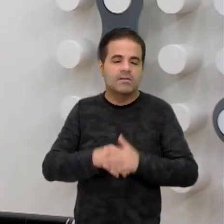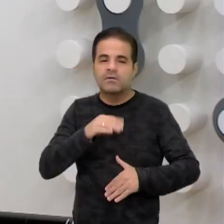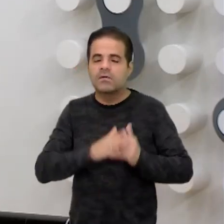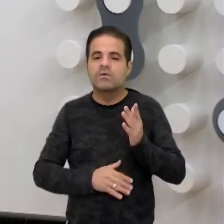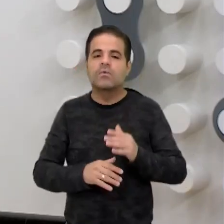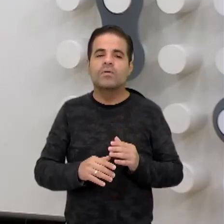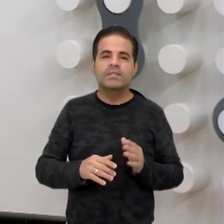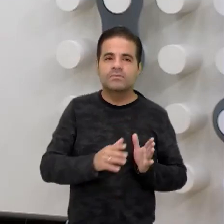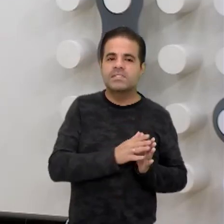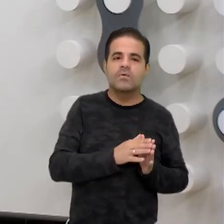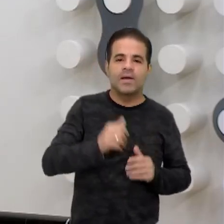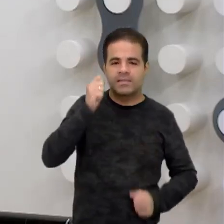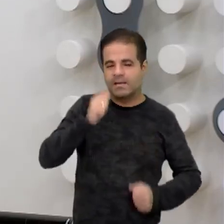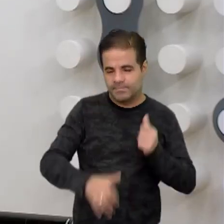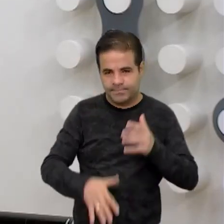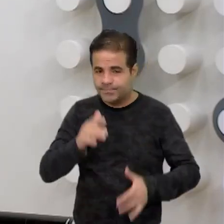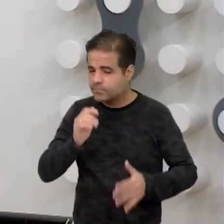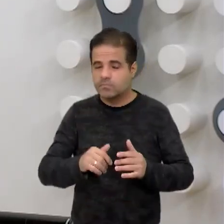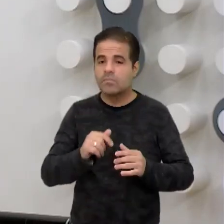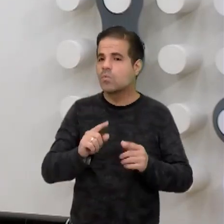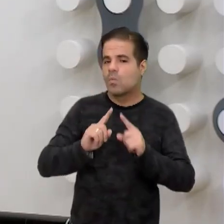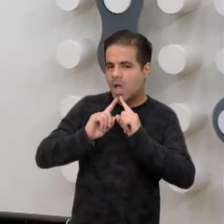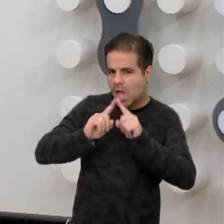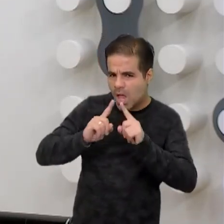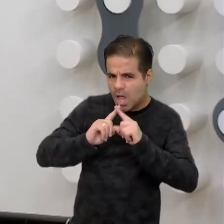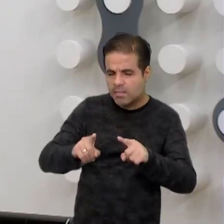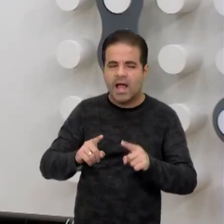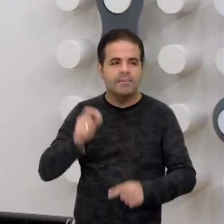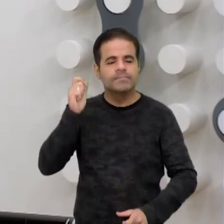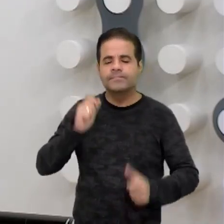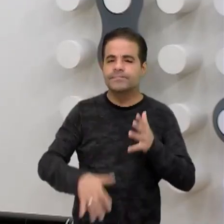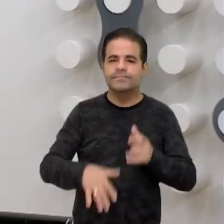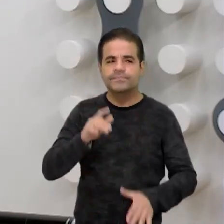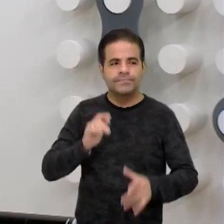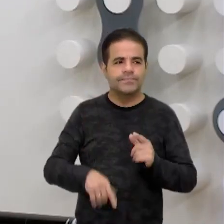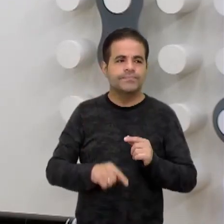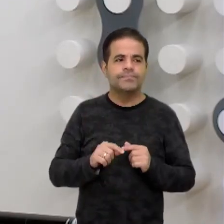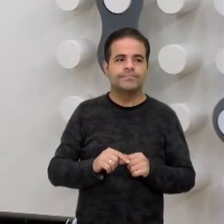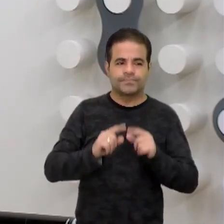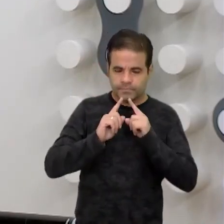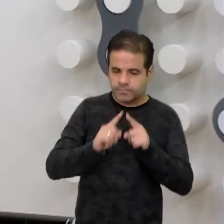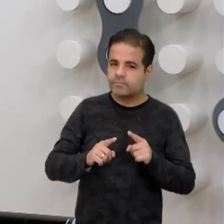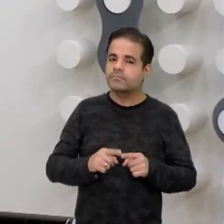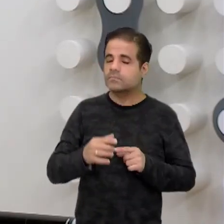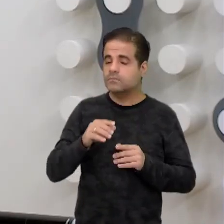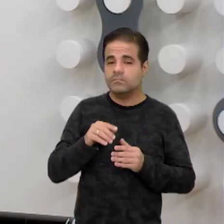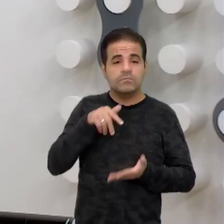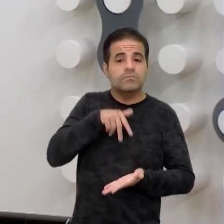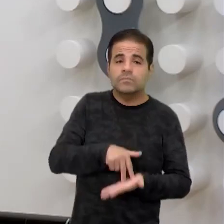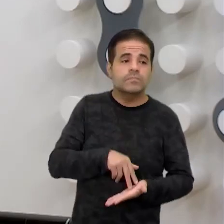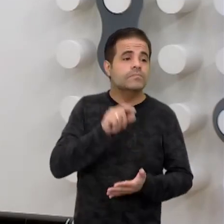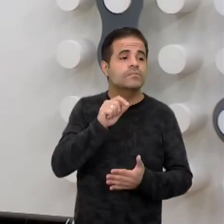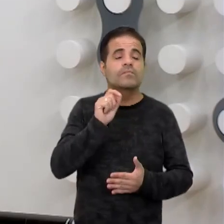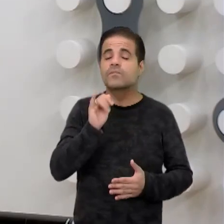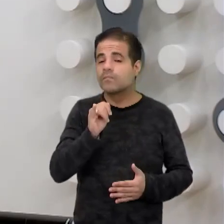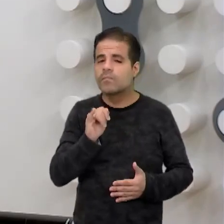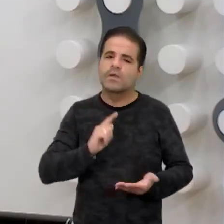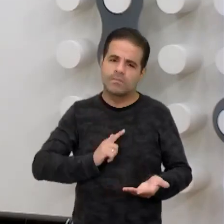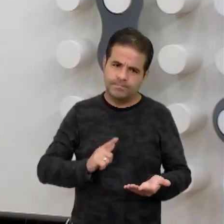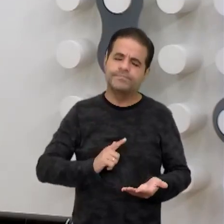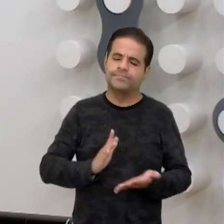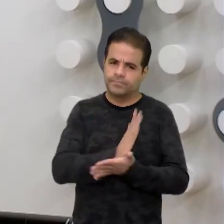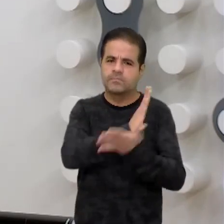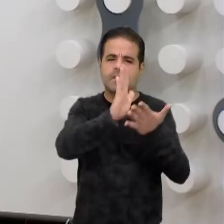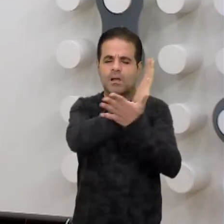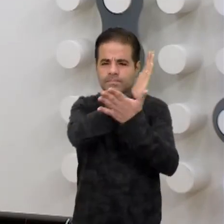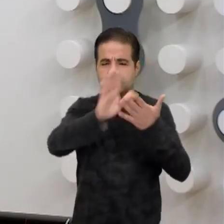isso que eu falei é passível de ser criticado, mas apenas situando-os, né? Para ver que, por exemplo, existem aí